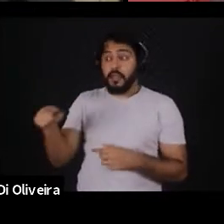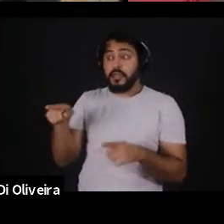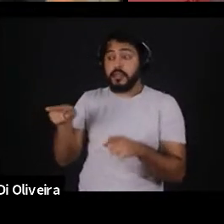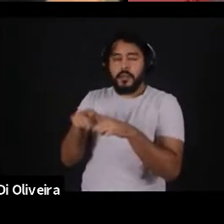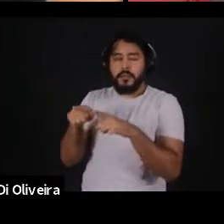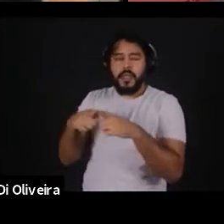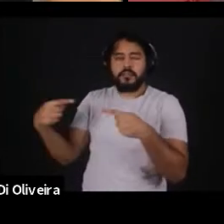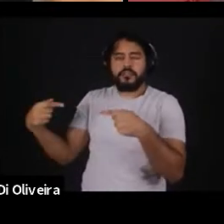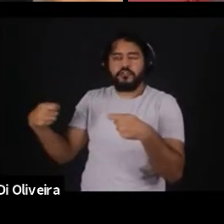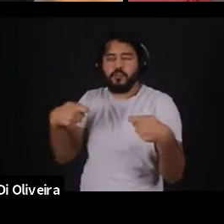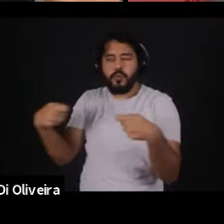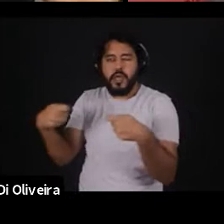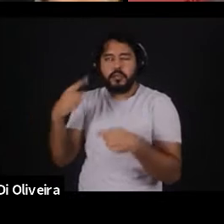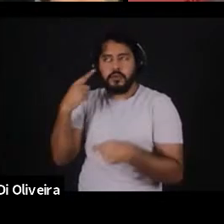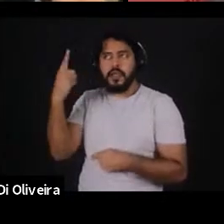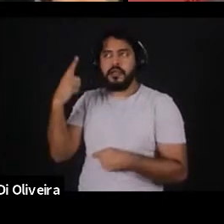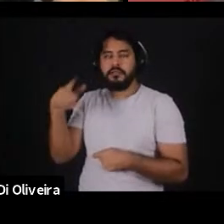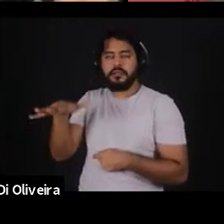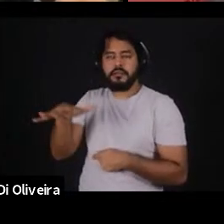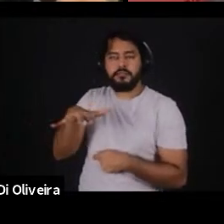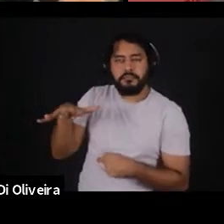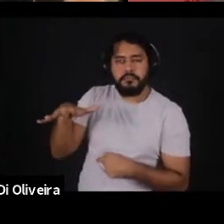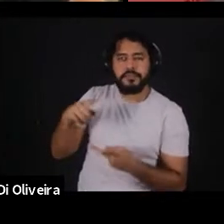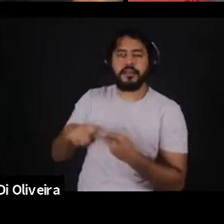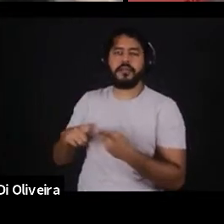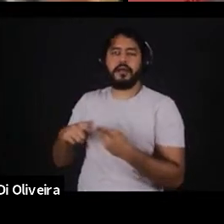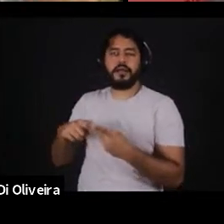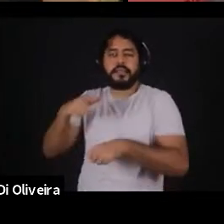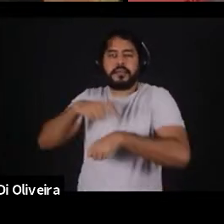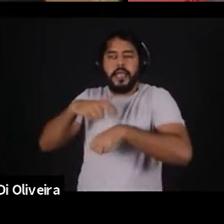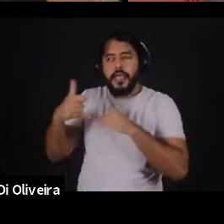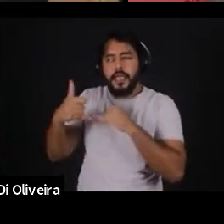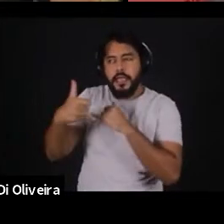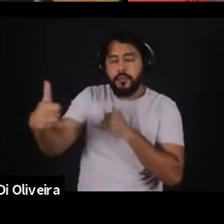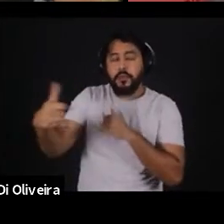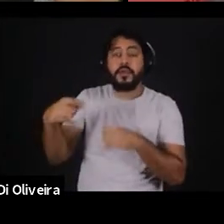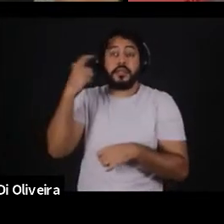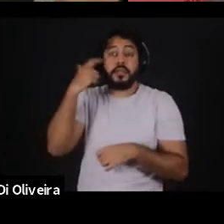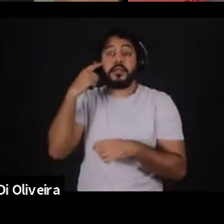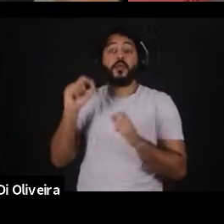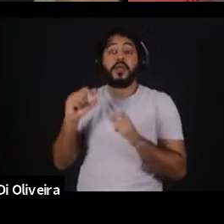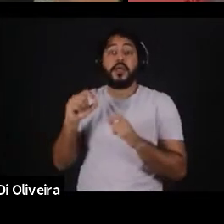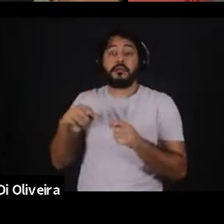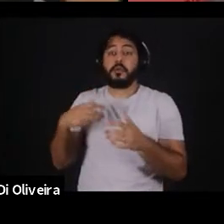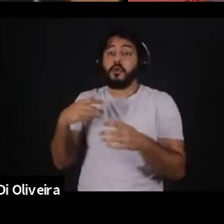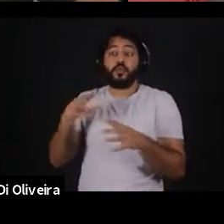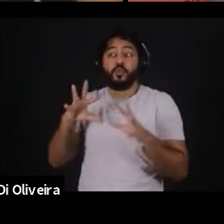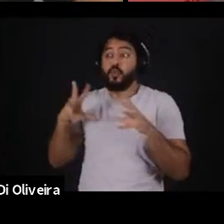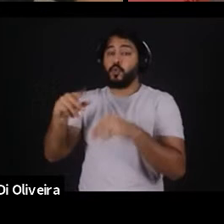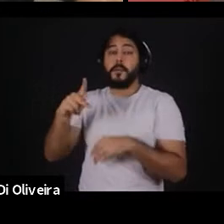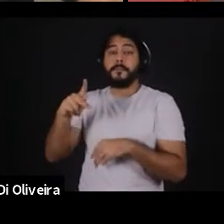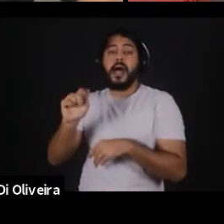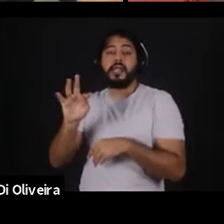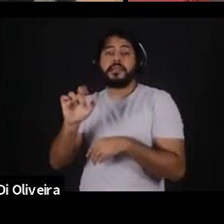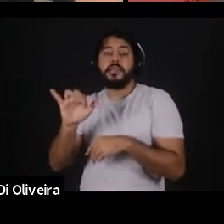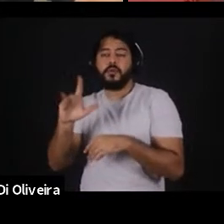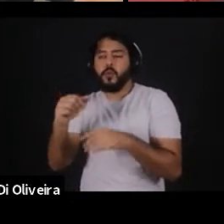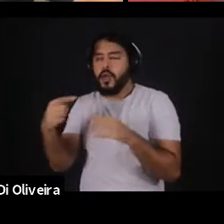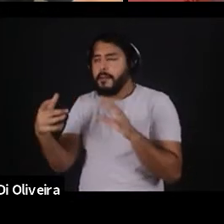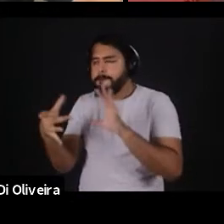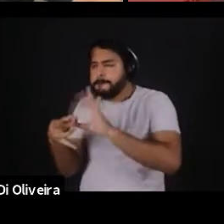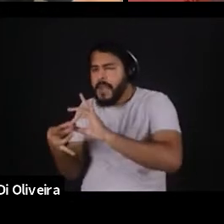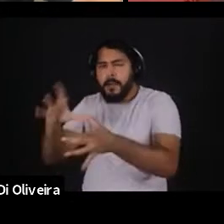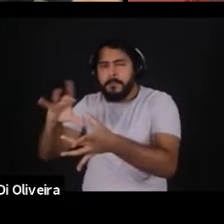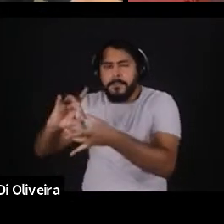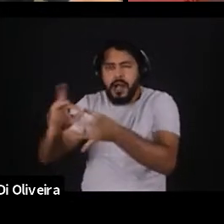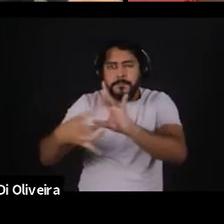ideia de espacialidade, de temporalidade e tentando entender que todas as partículas nesse universo elas estão implicadas umas com as outras, né? Elas